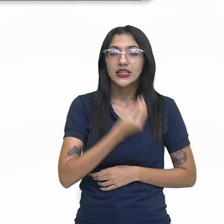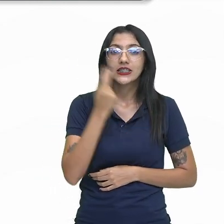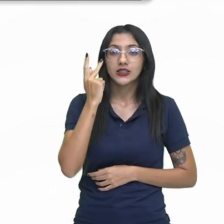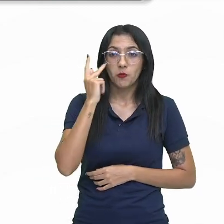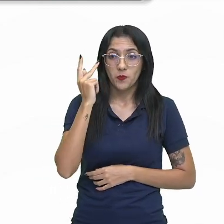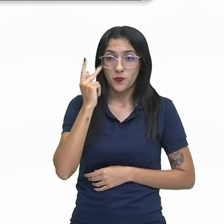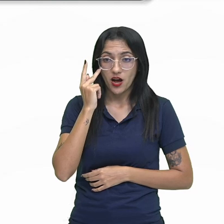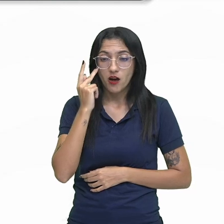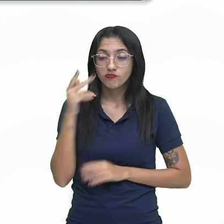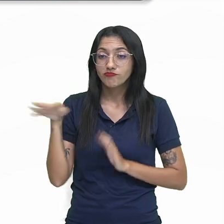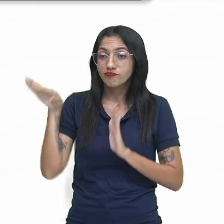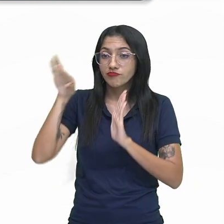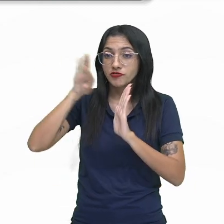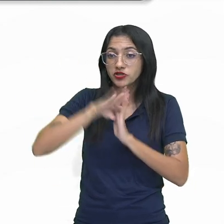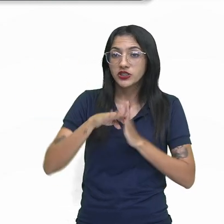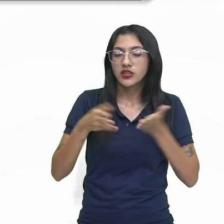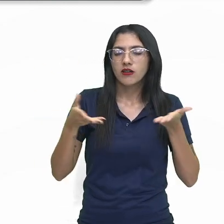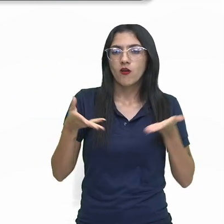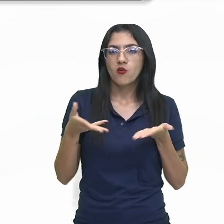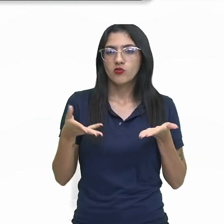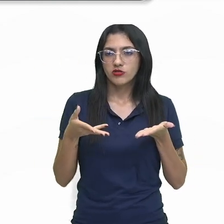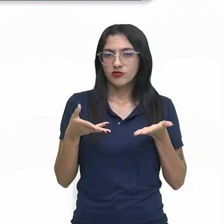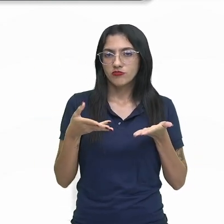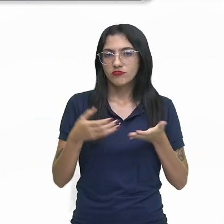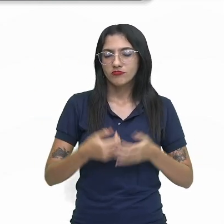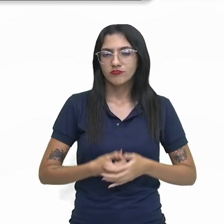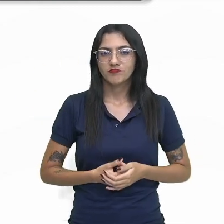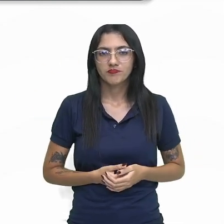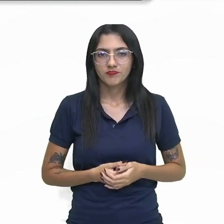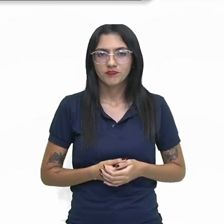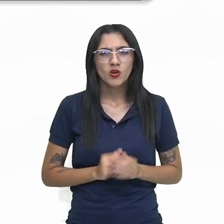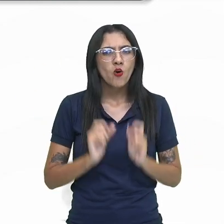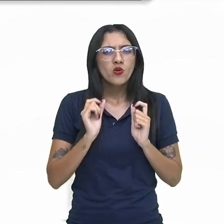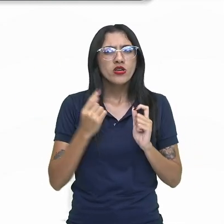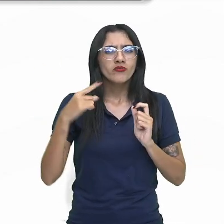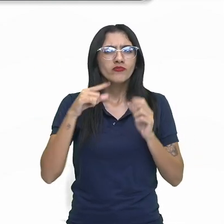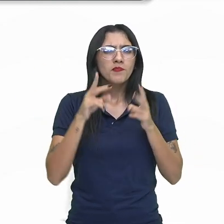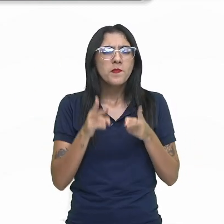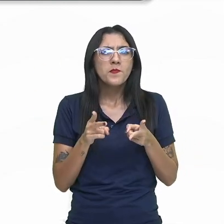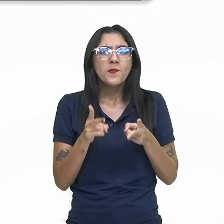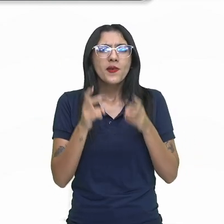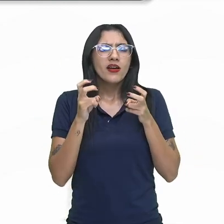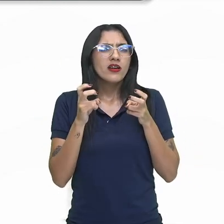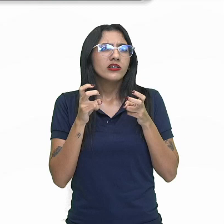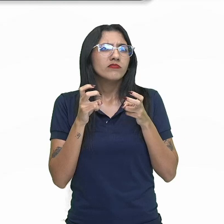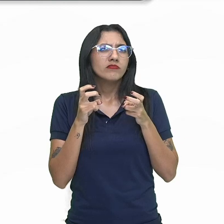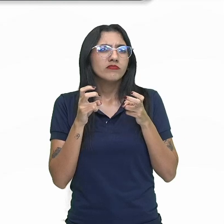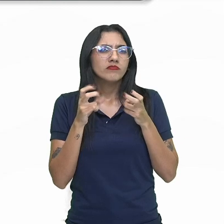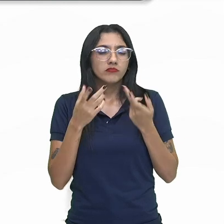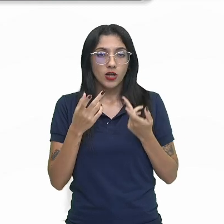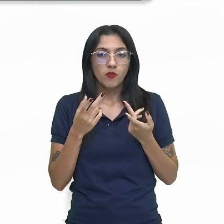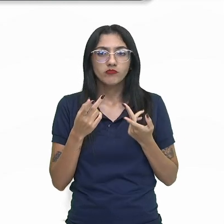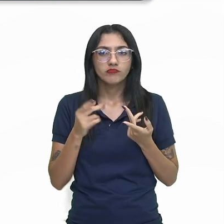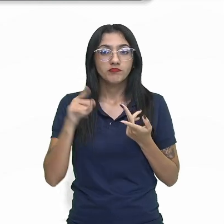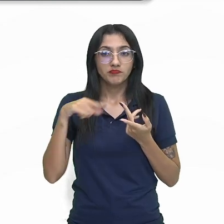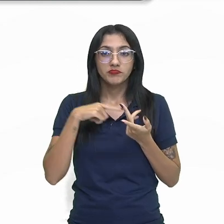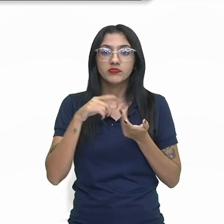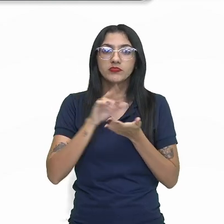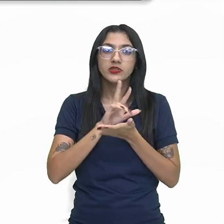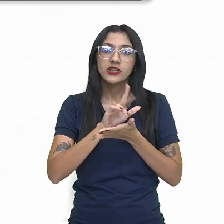Olha, meu filho que mora em São Paulo chegará hoje. O que é que dá para notar? É que ele tem